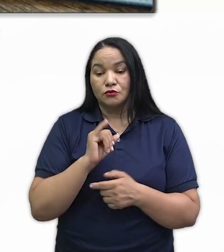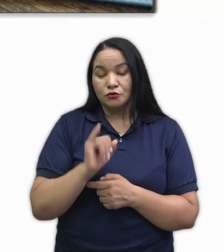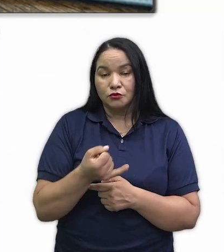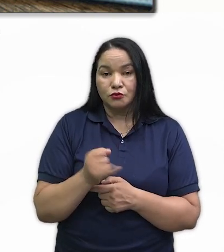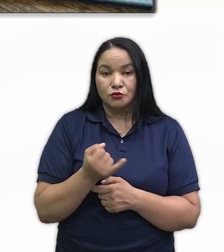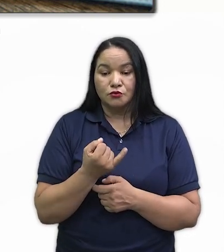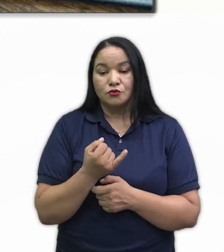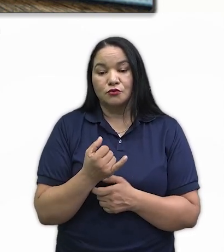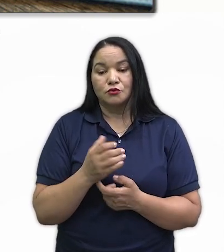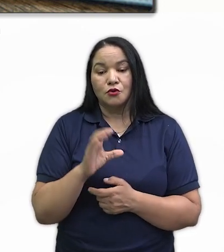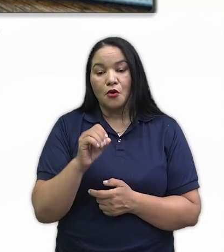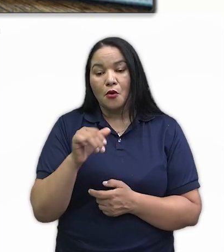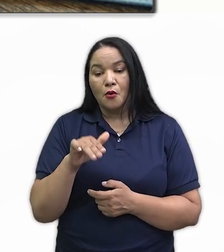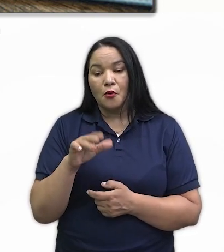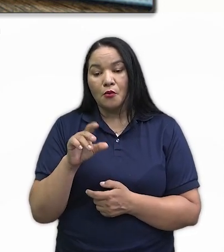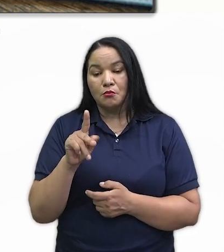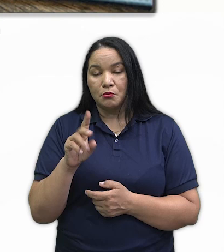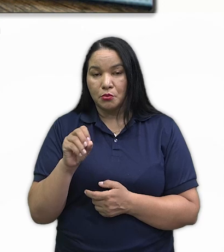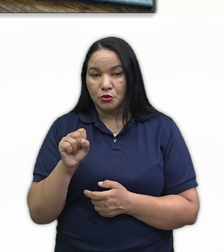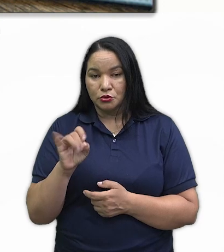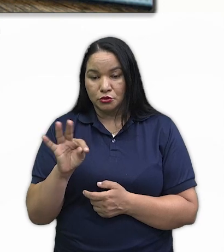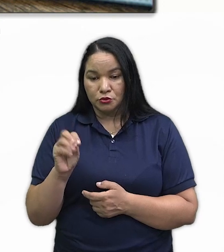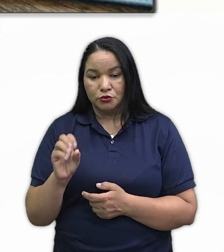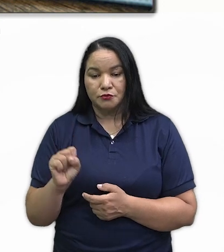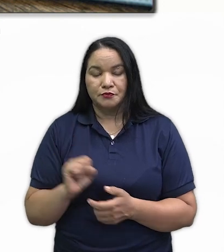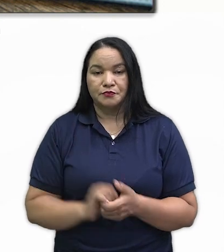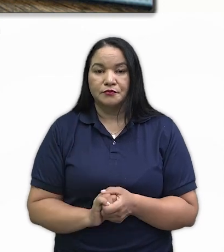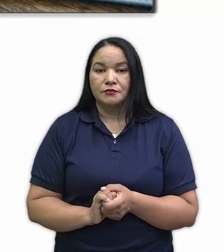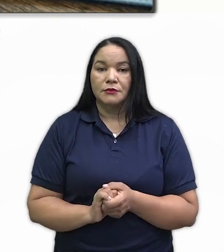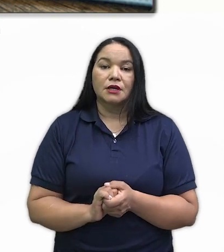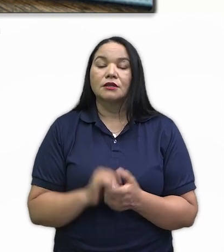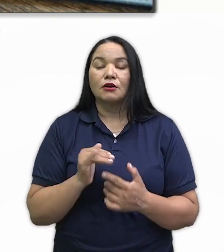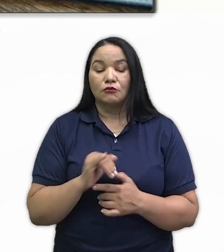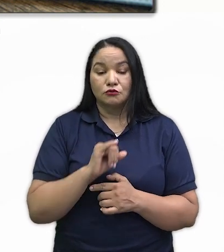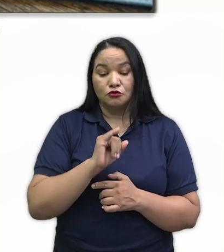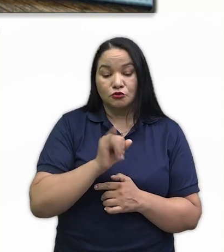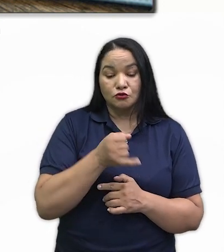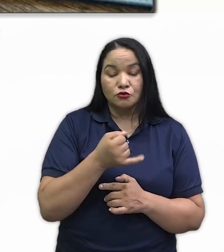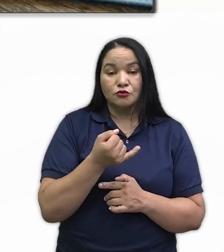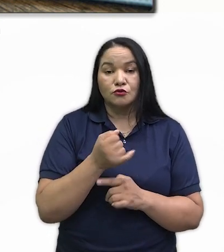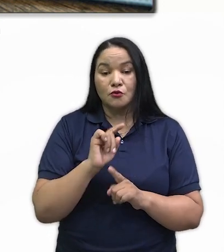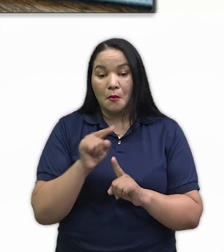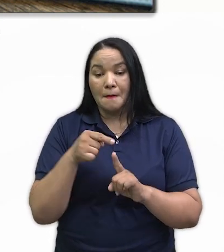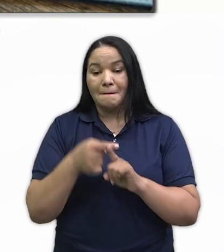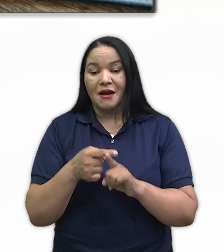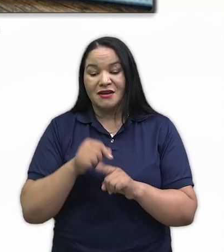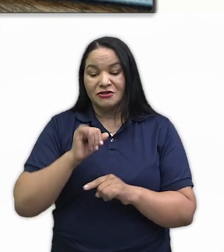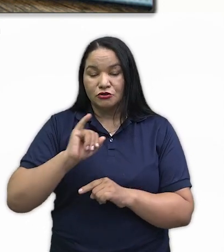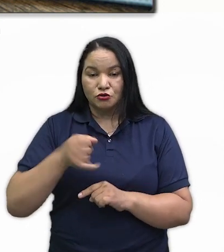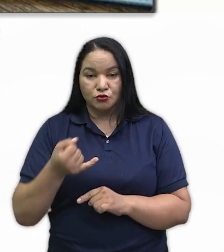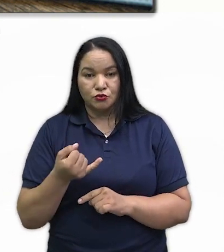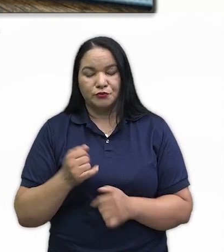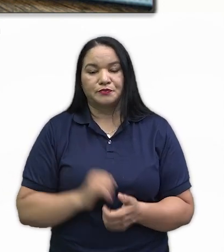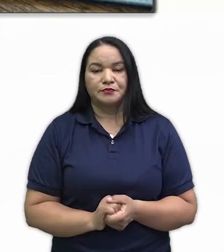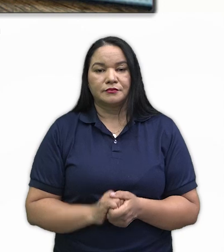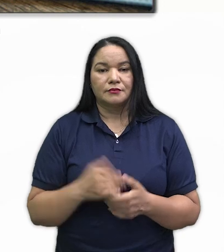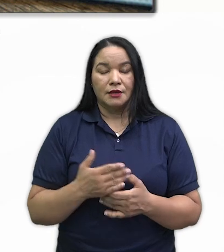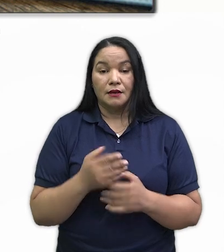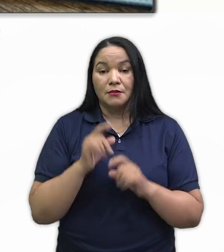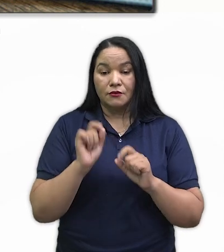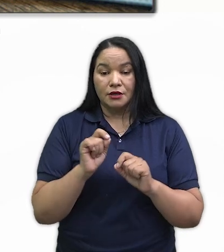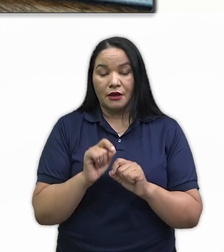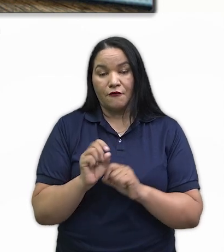juros compostos, tá legal? Ou seja, juros em cima de juros, para que seja gerado, então,